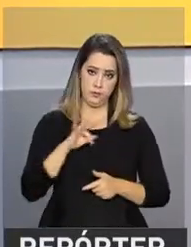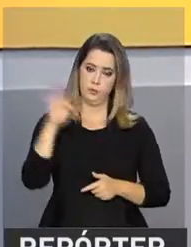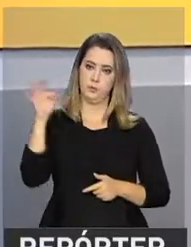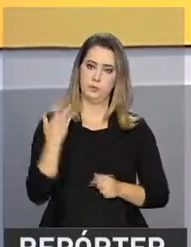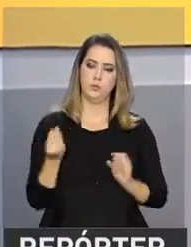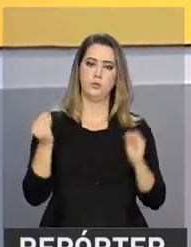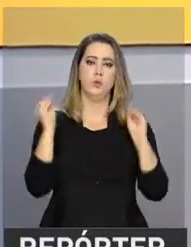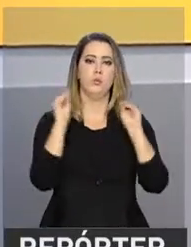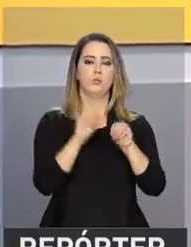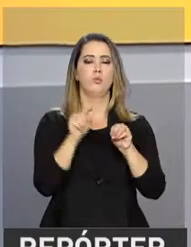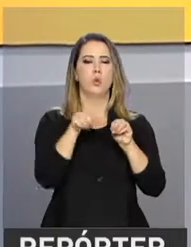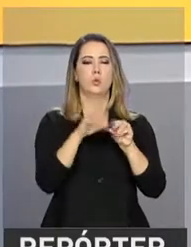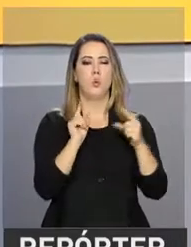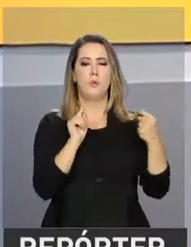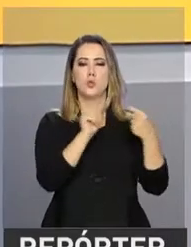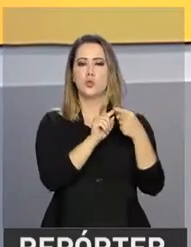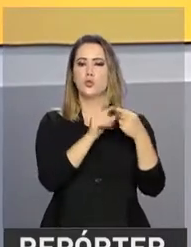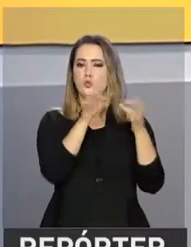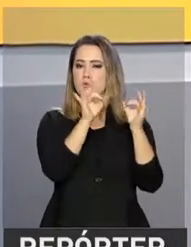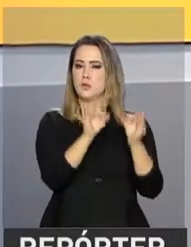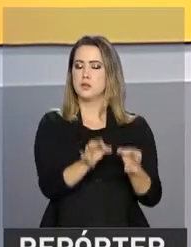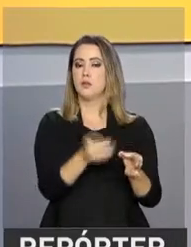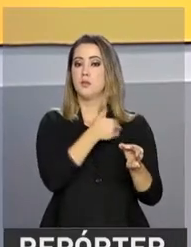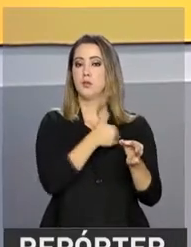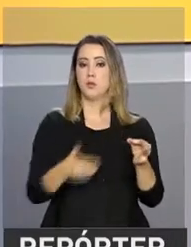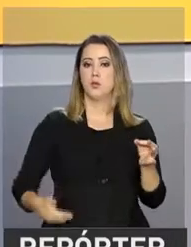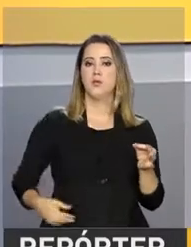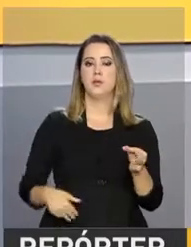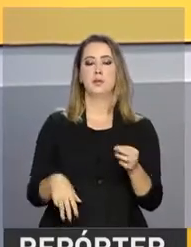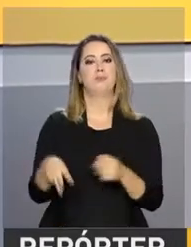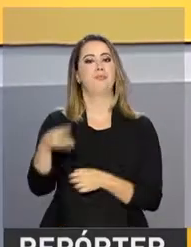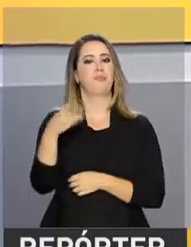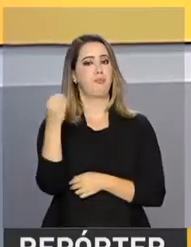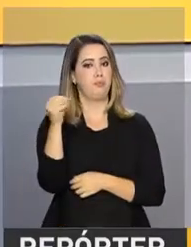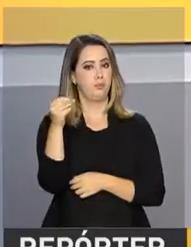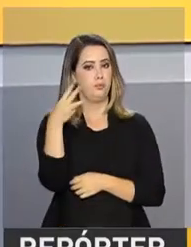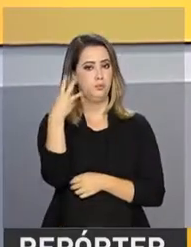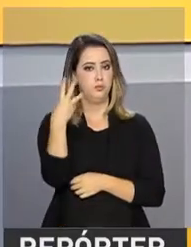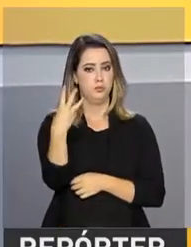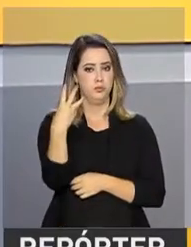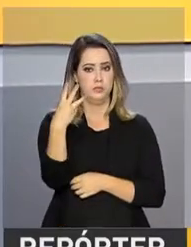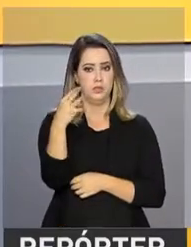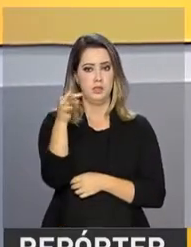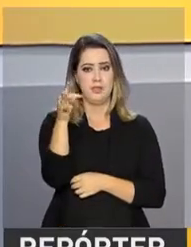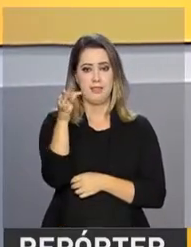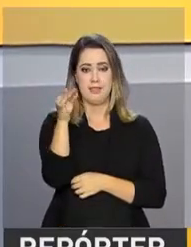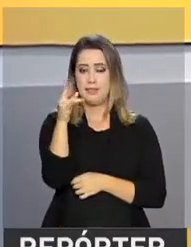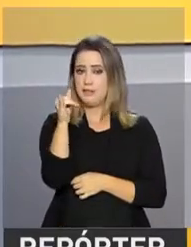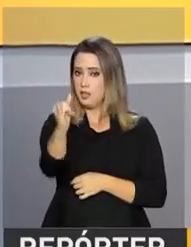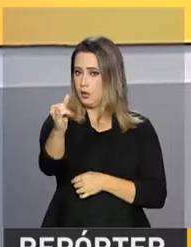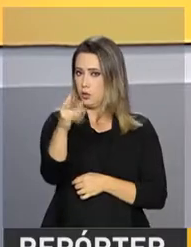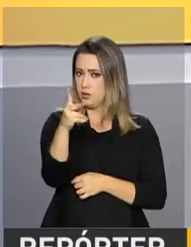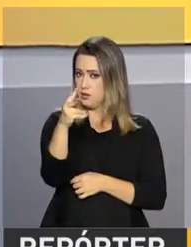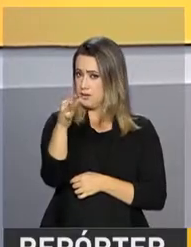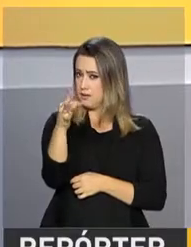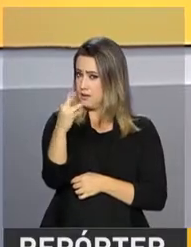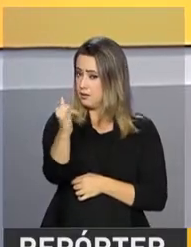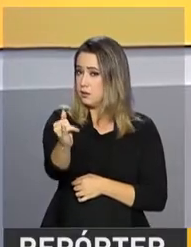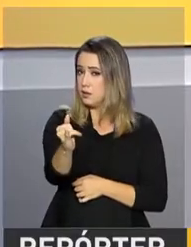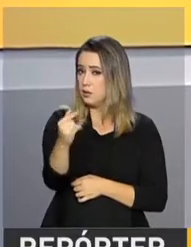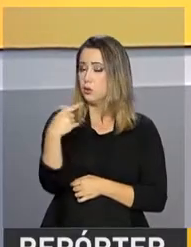planejado pelo governo em outubro ficou em quase 3 trilhões e 440 bilhões de reais avanço de